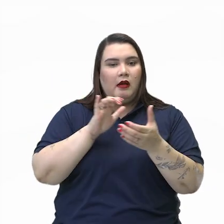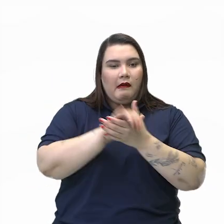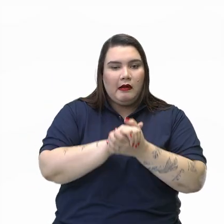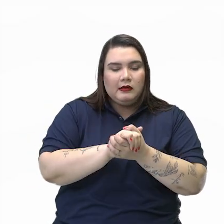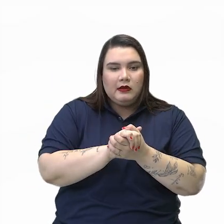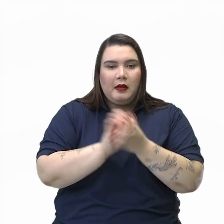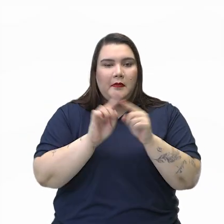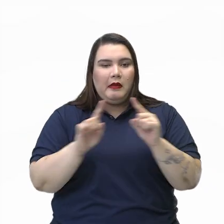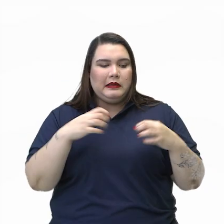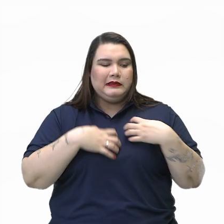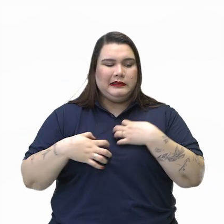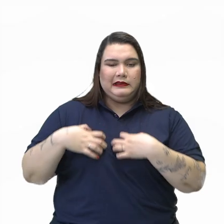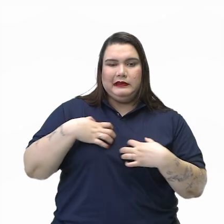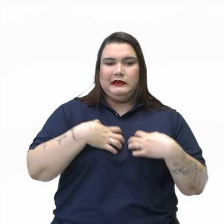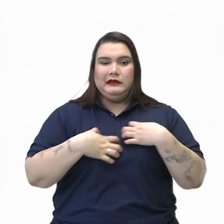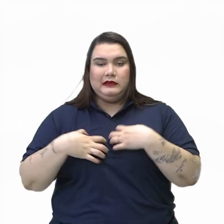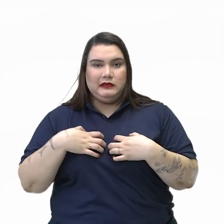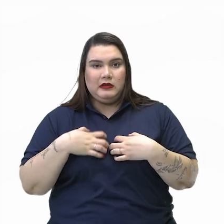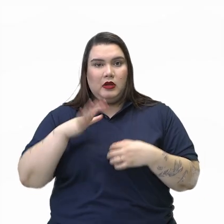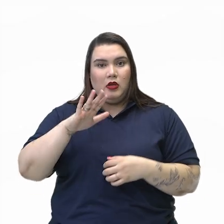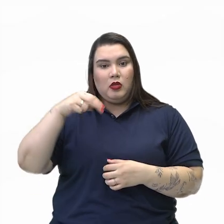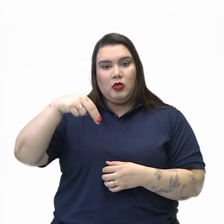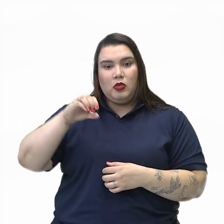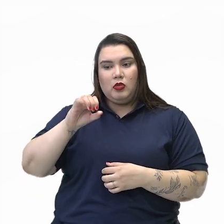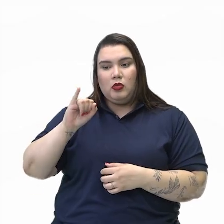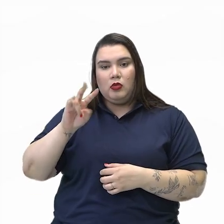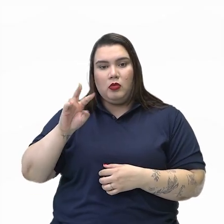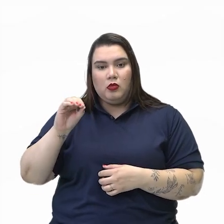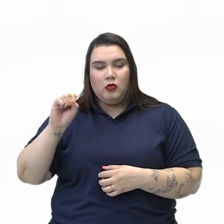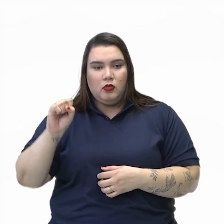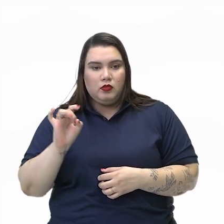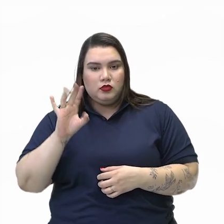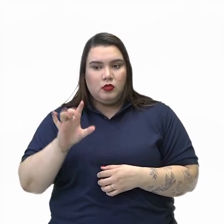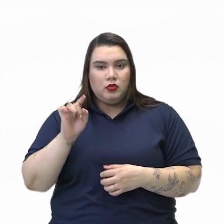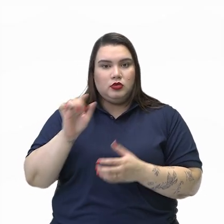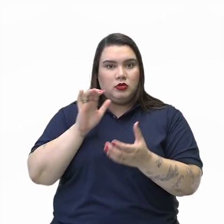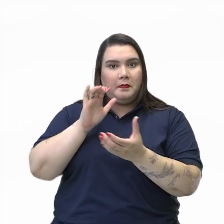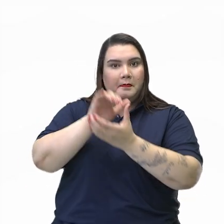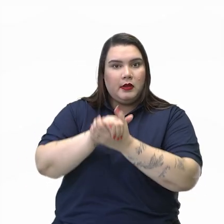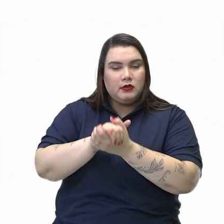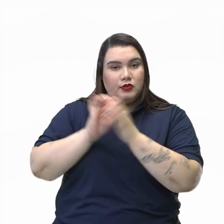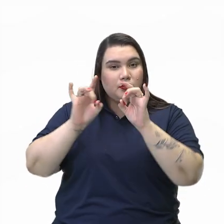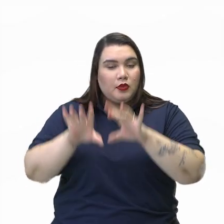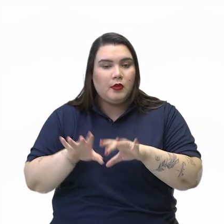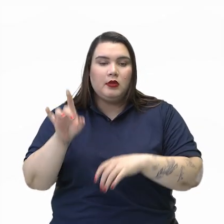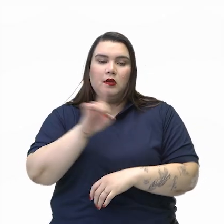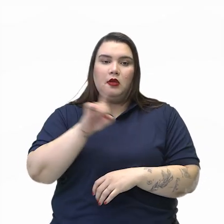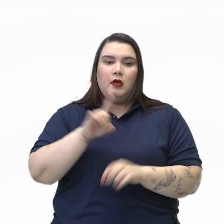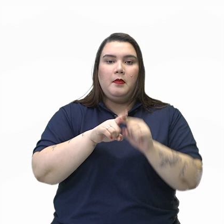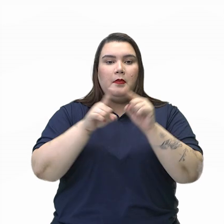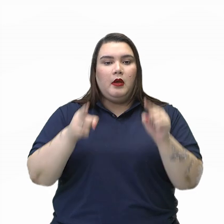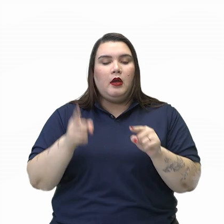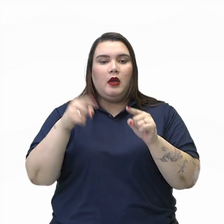o olhar, quando a gente fala de noivos, não é somente desse matrimônio de casamento, mas